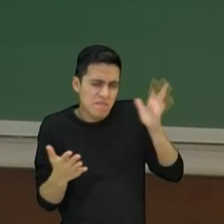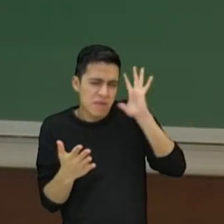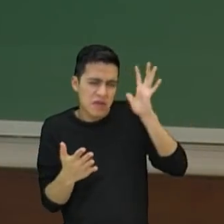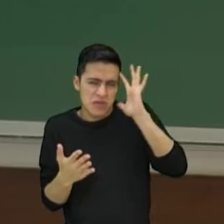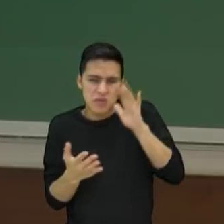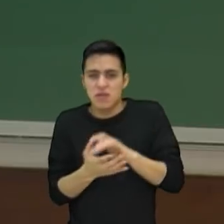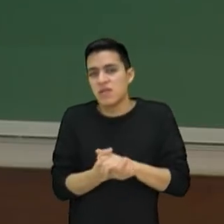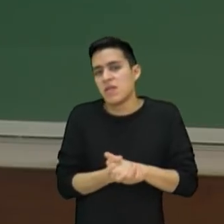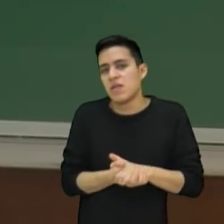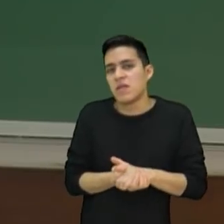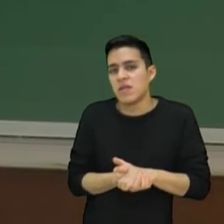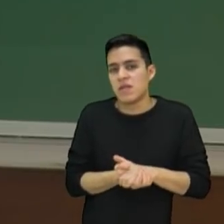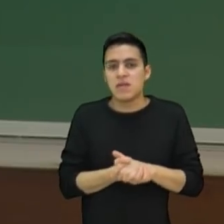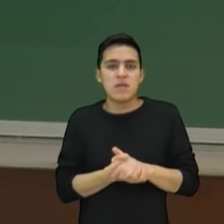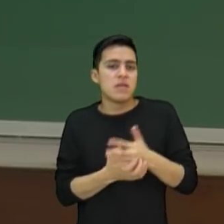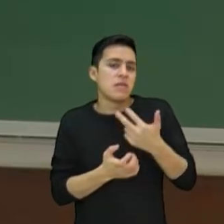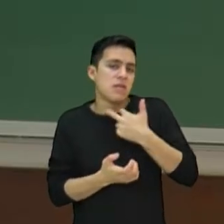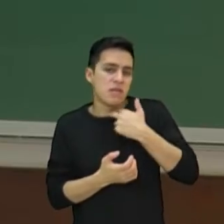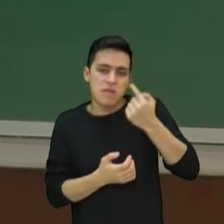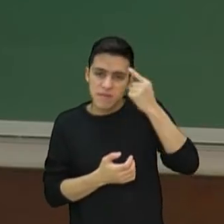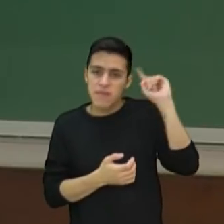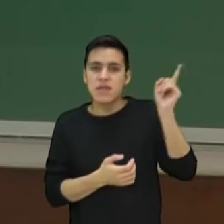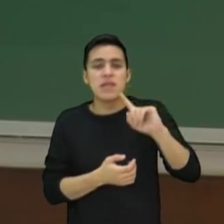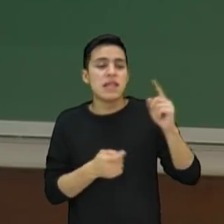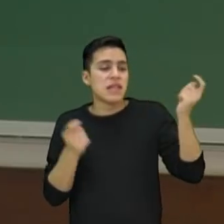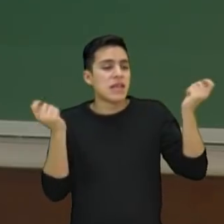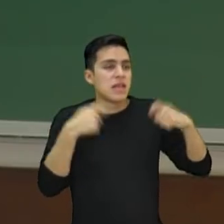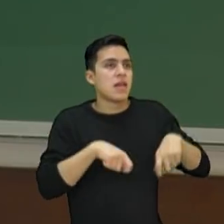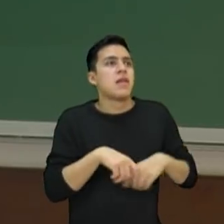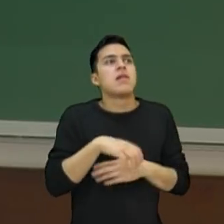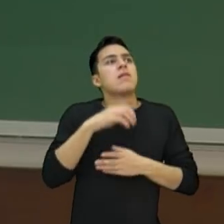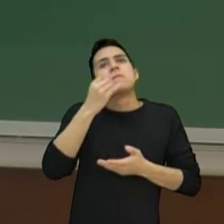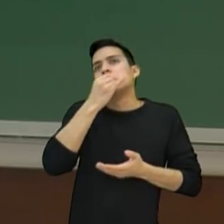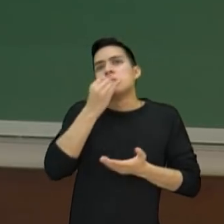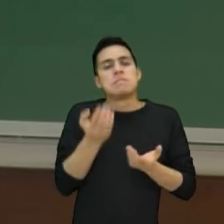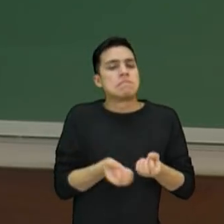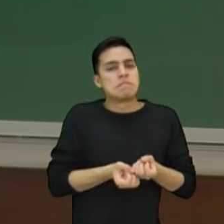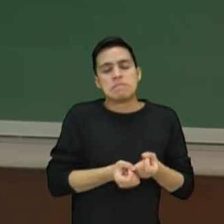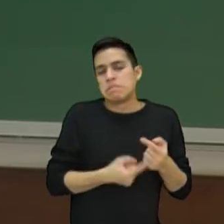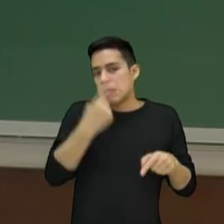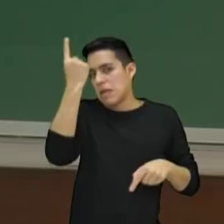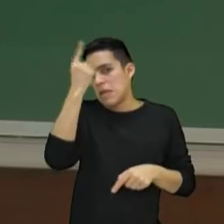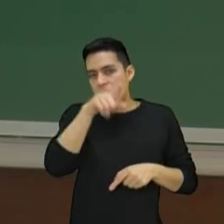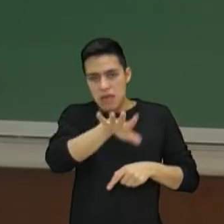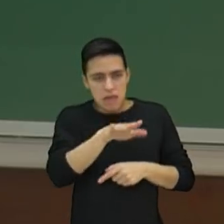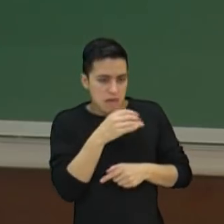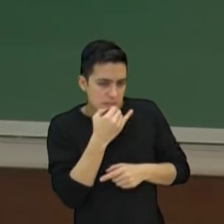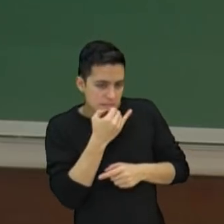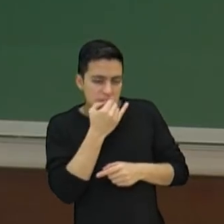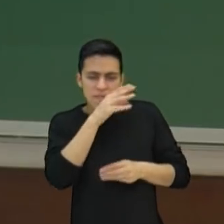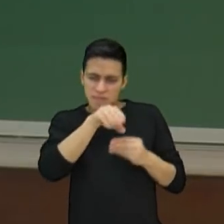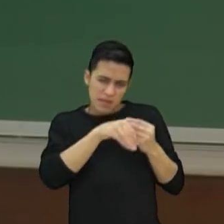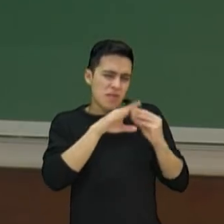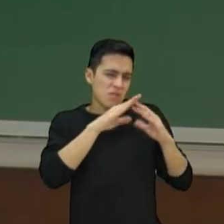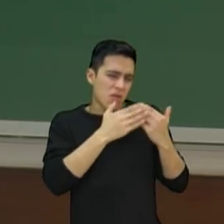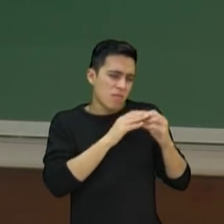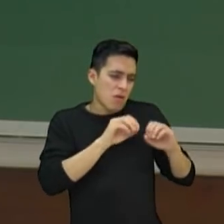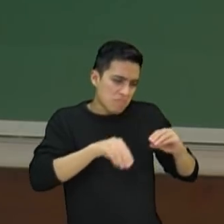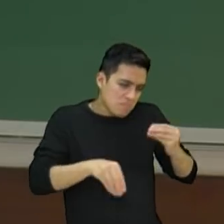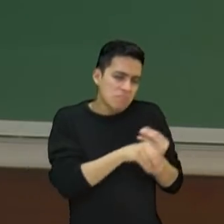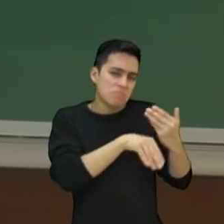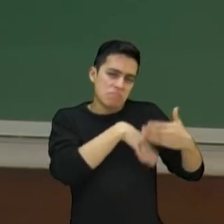imaginemos, não podem, claro, pessoal, não pensem em necessidades absurdas, mas uma necessidade, a escola está lá para suprir. Então, isso aqui é um